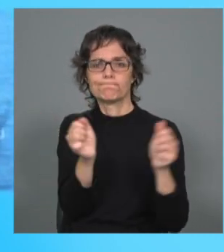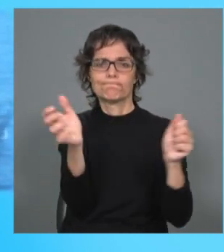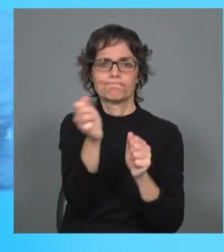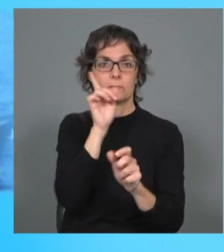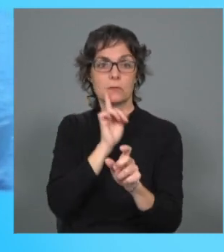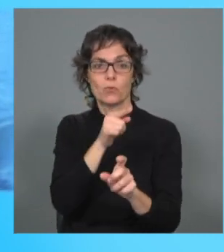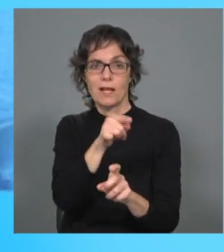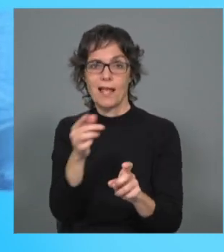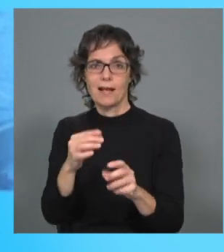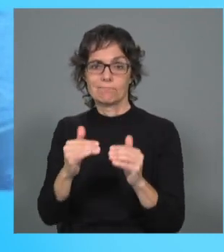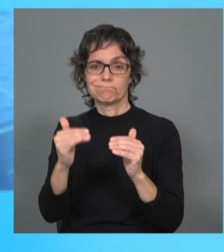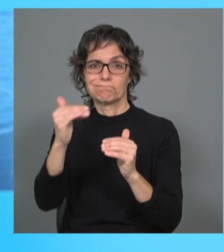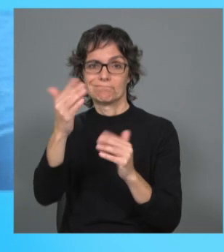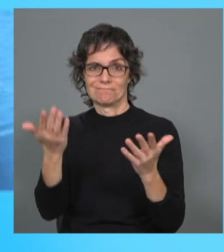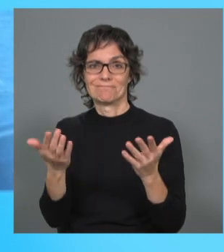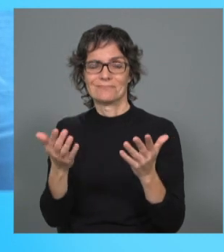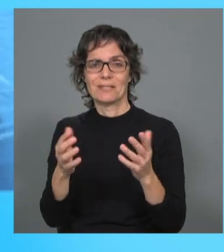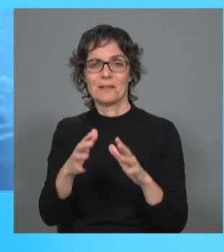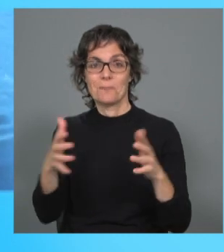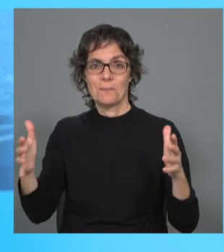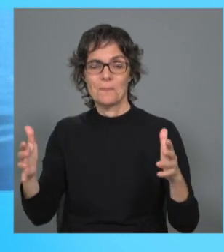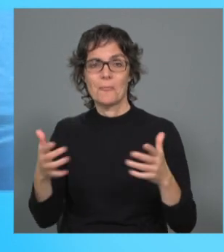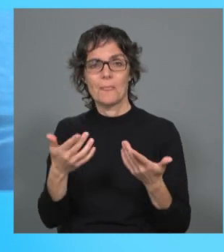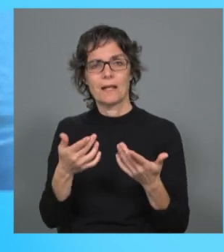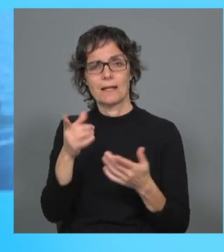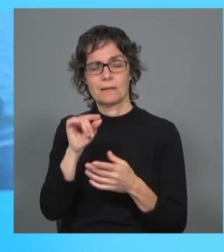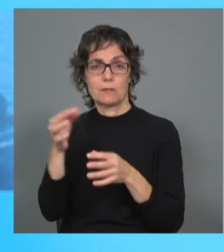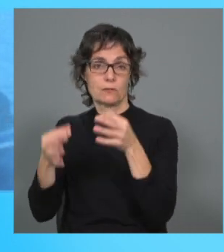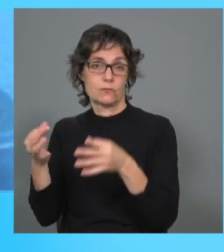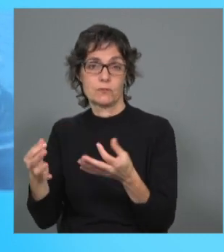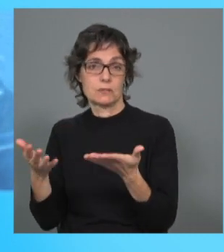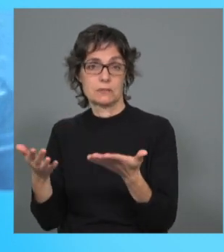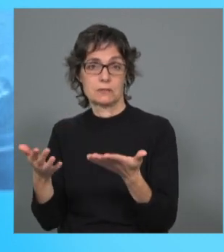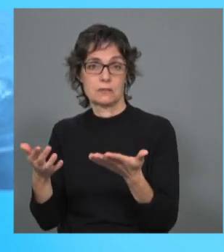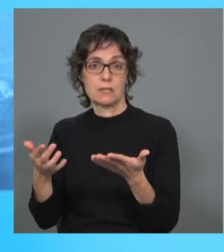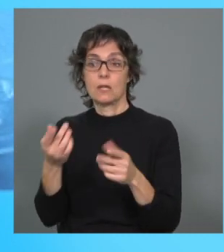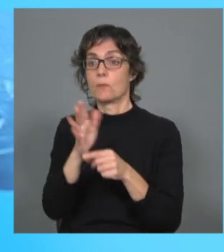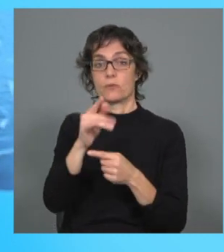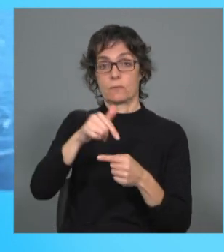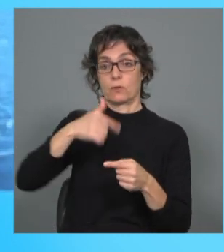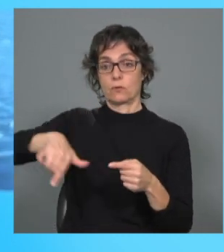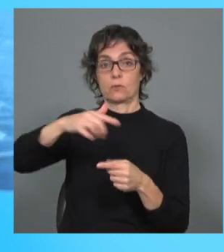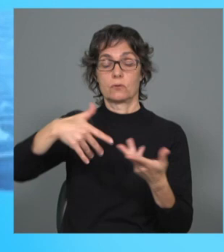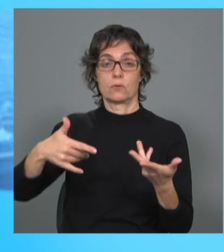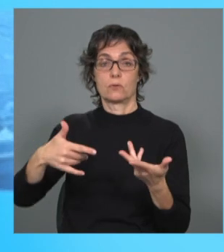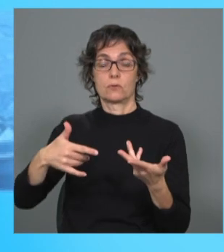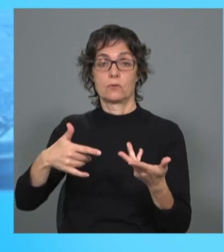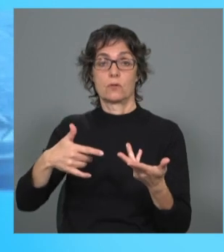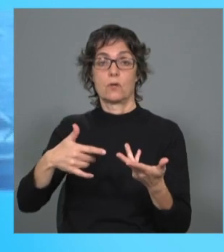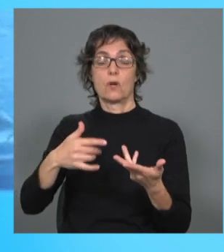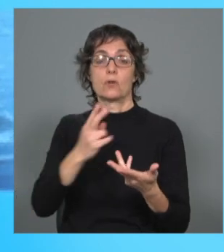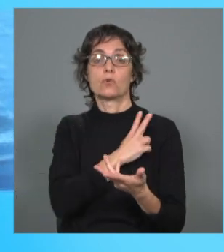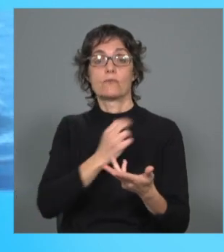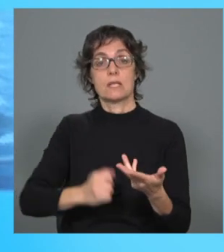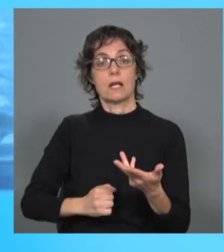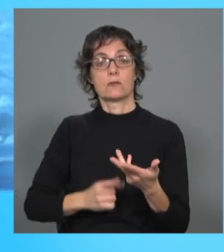enfim, em abono da verdade e da justiça também, eu acho que devemos dizer que, mesmo entre nós, por exemplo, estou a pensar no cargo da reitora da Universidade Católica, que